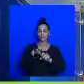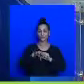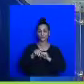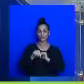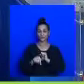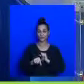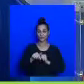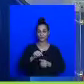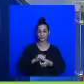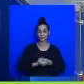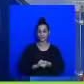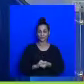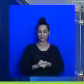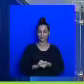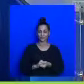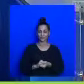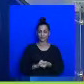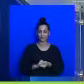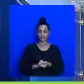set